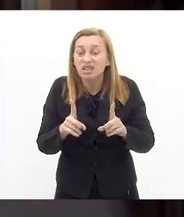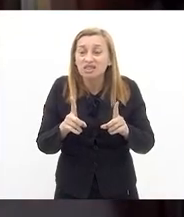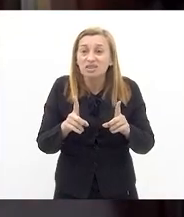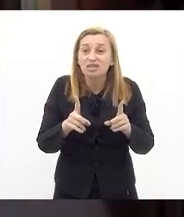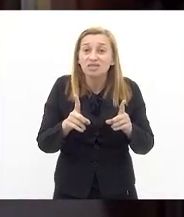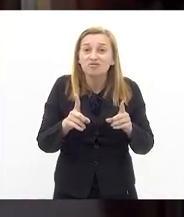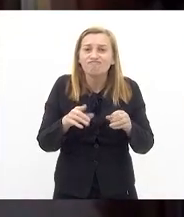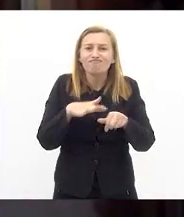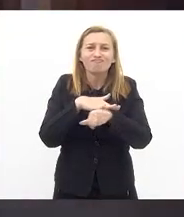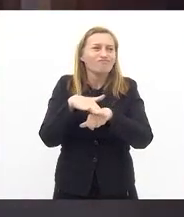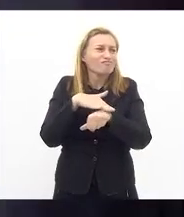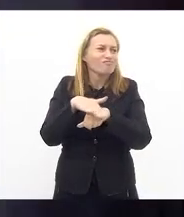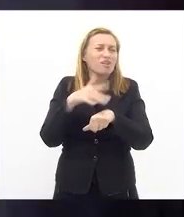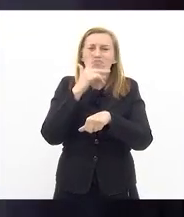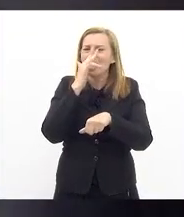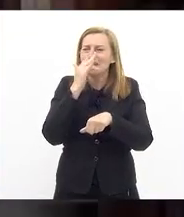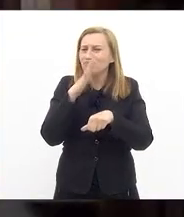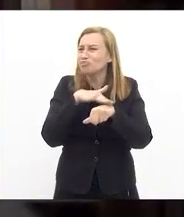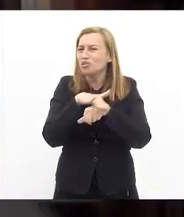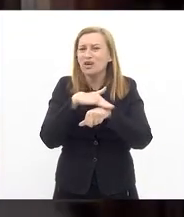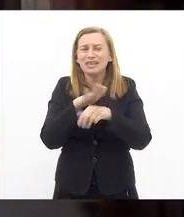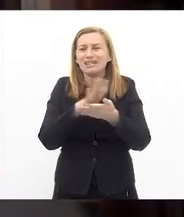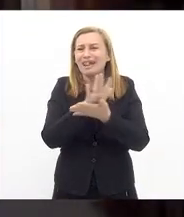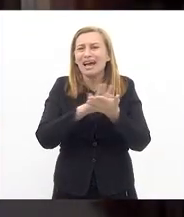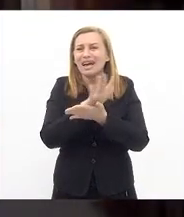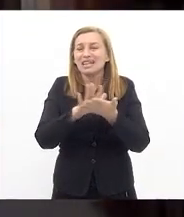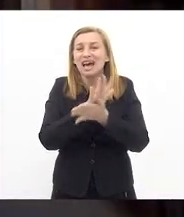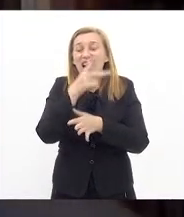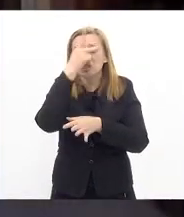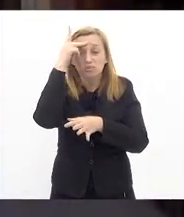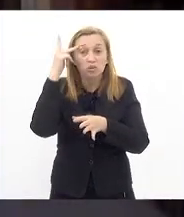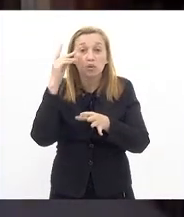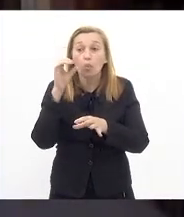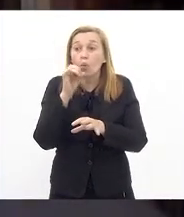não conversa, parece que está todo mundo aí numa boia.